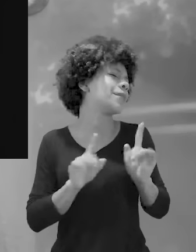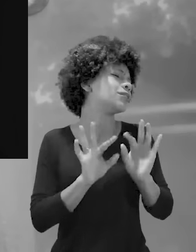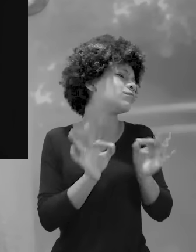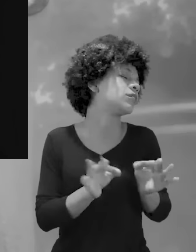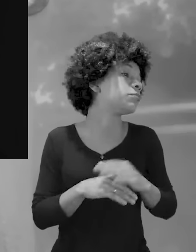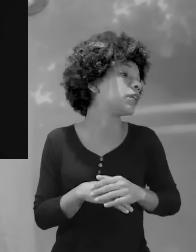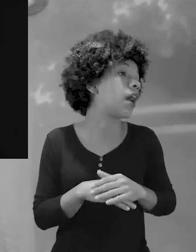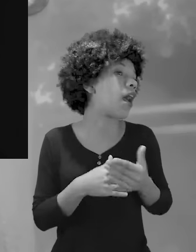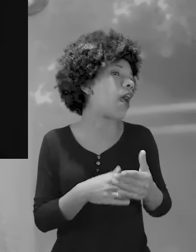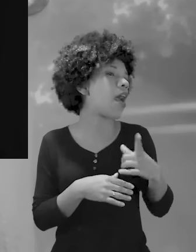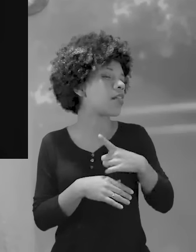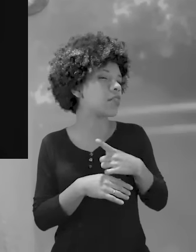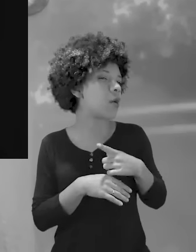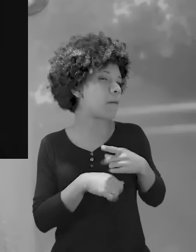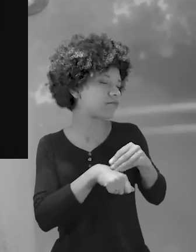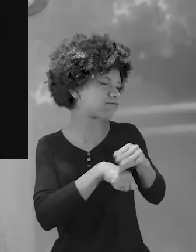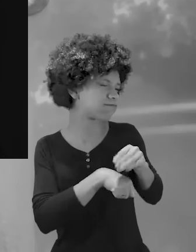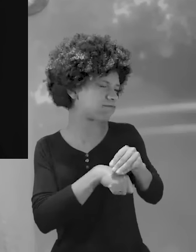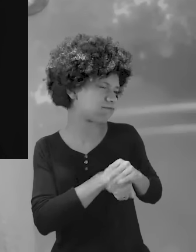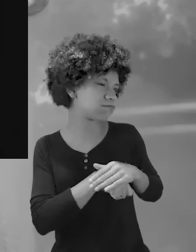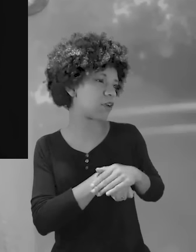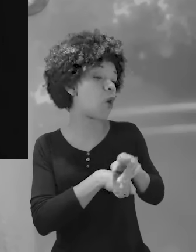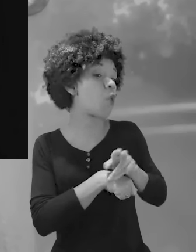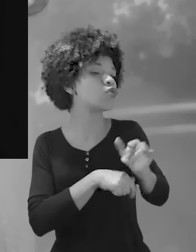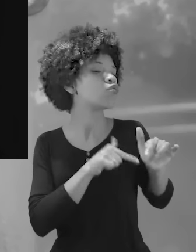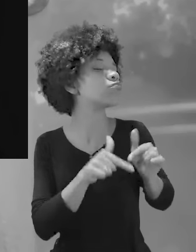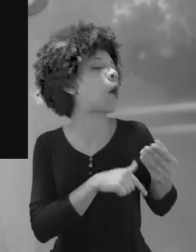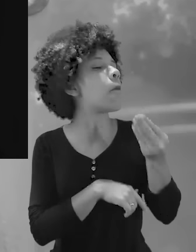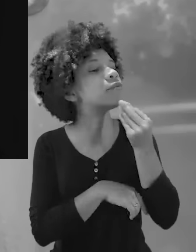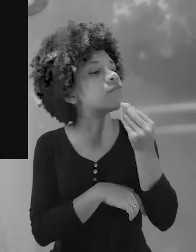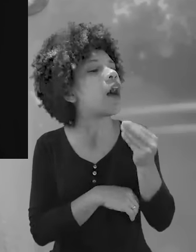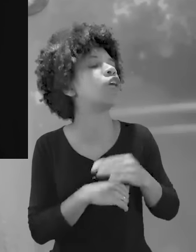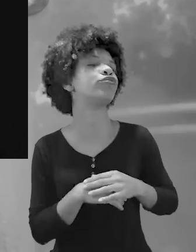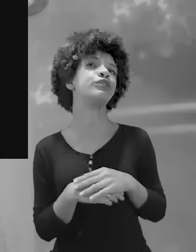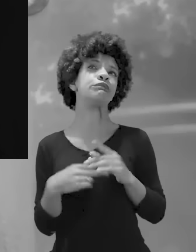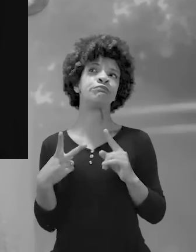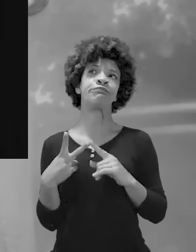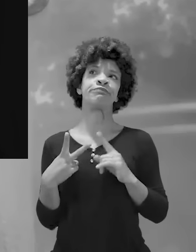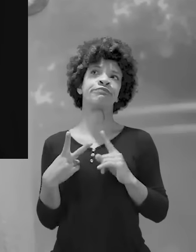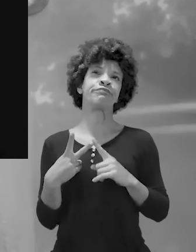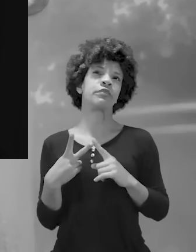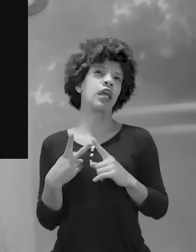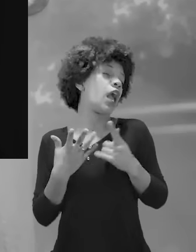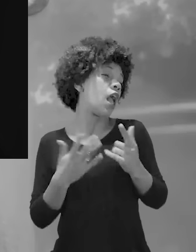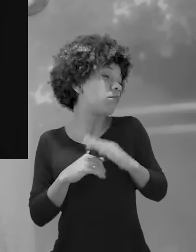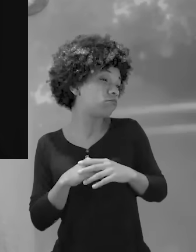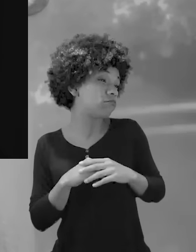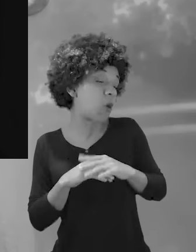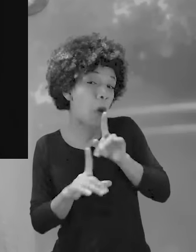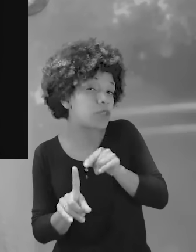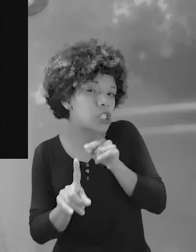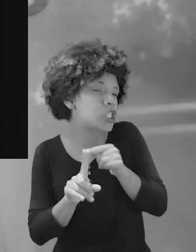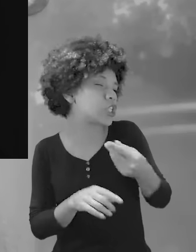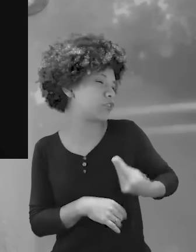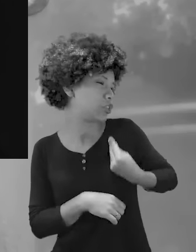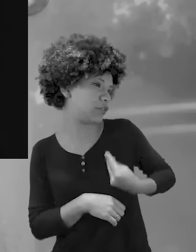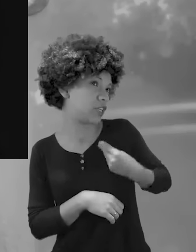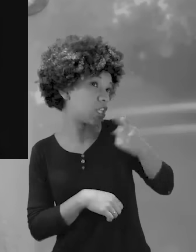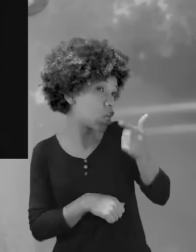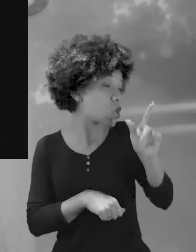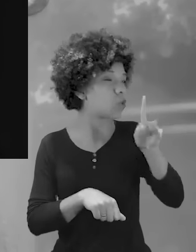mais comum é você deixar uma isca um anúncio de emprego uma Enfim uma oportunidade que vai